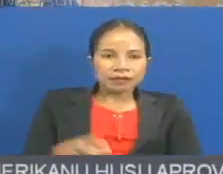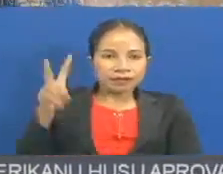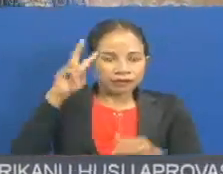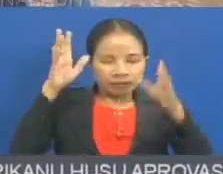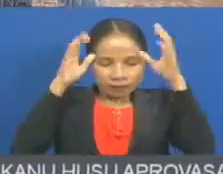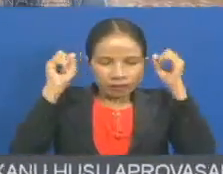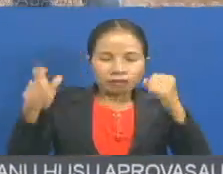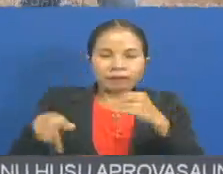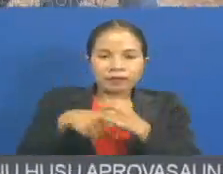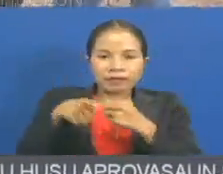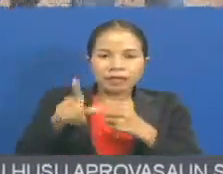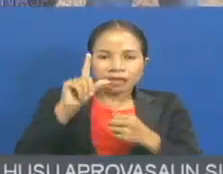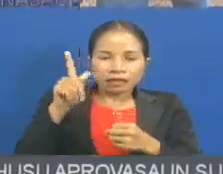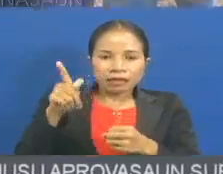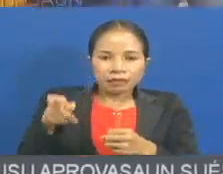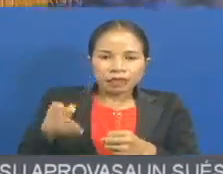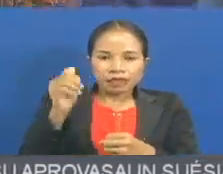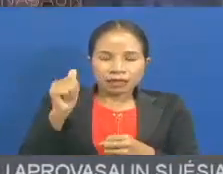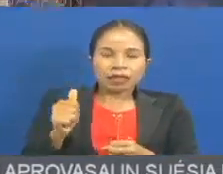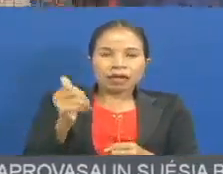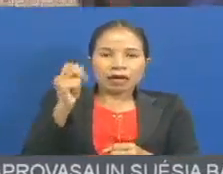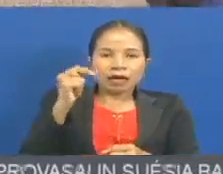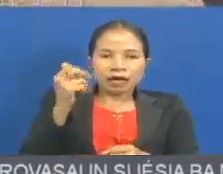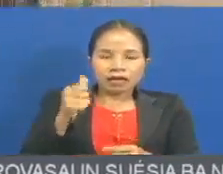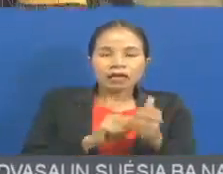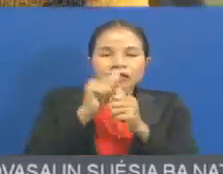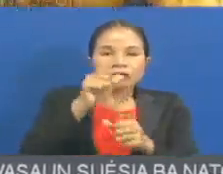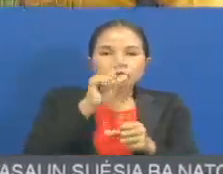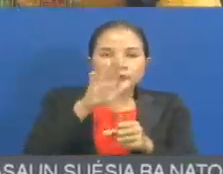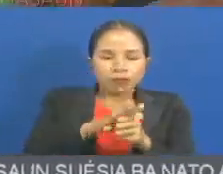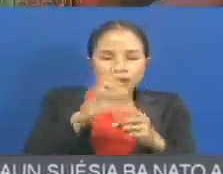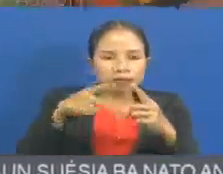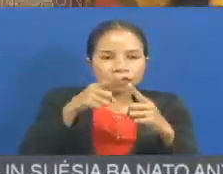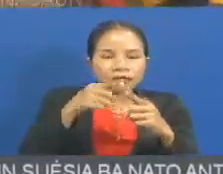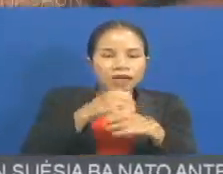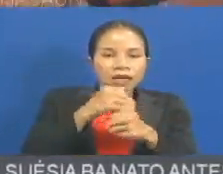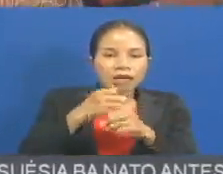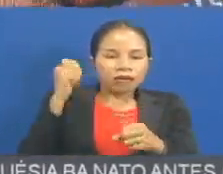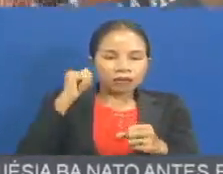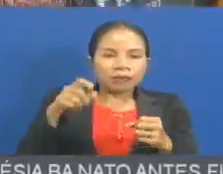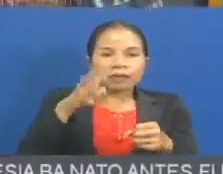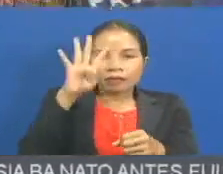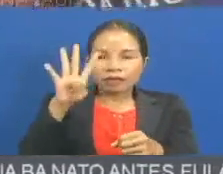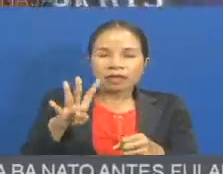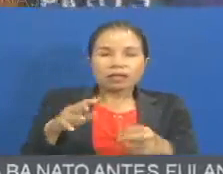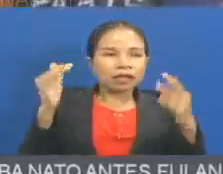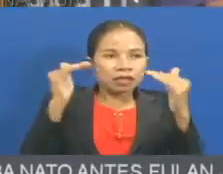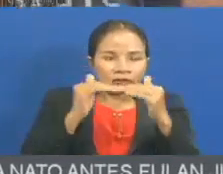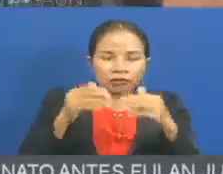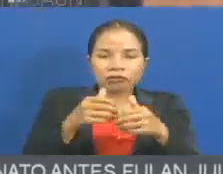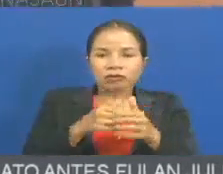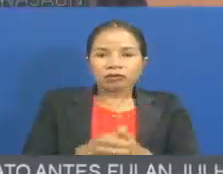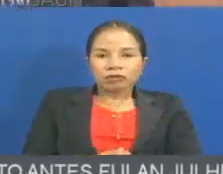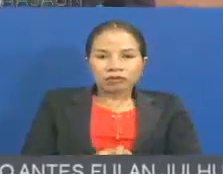Vice-presidente Partido Liberta Povo Aileba, Ana Barbosa Varela, hatou promessa ne, banhira halau campanha badal hat, hotipo comício, e aldeia